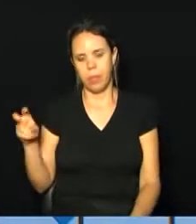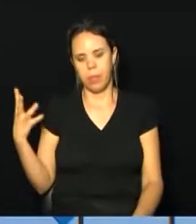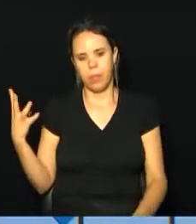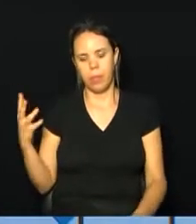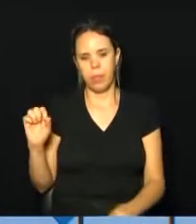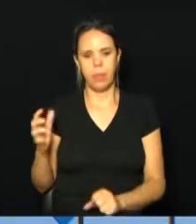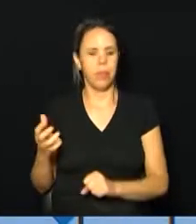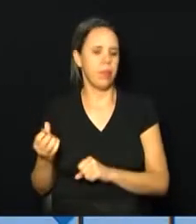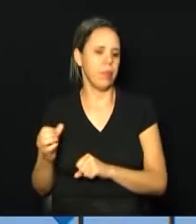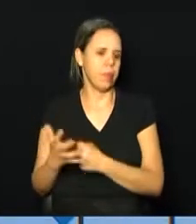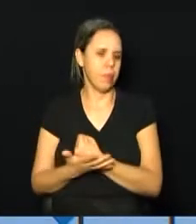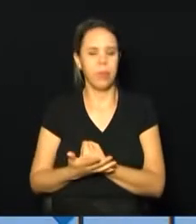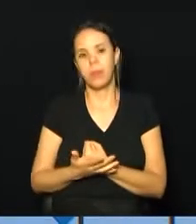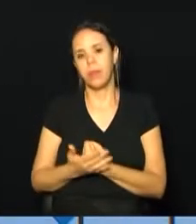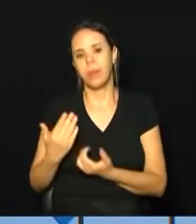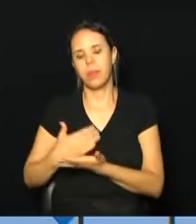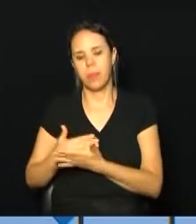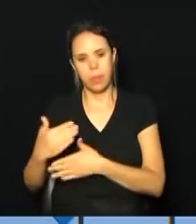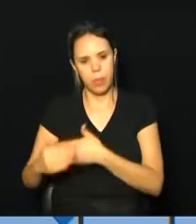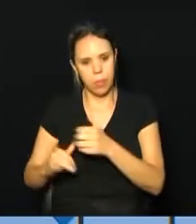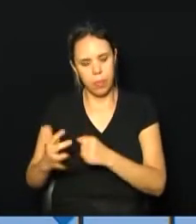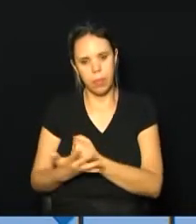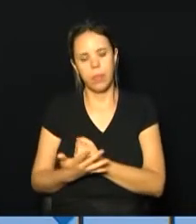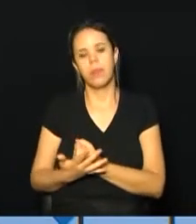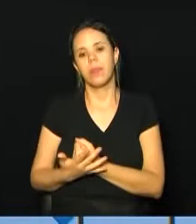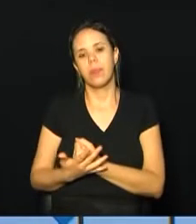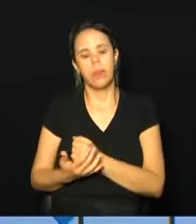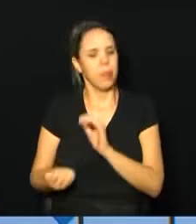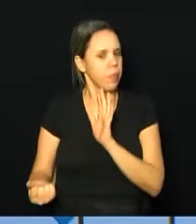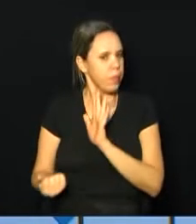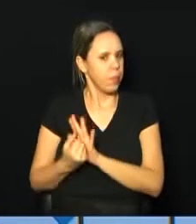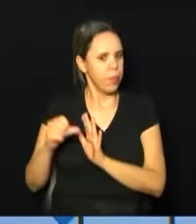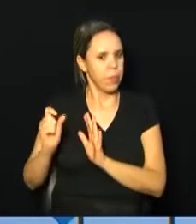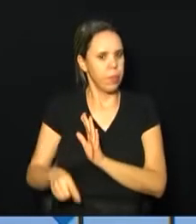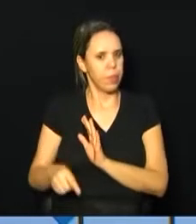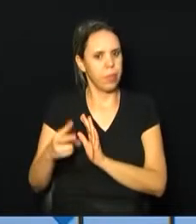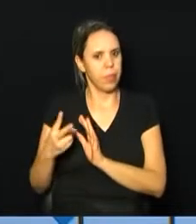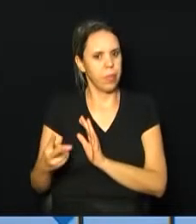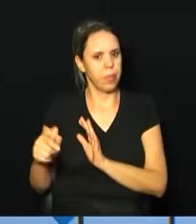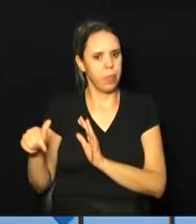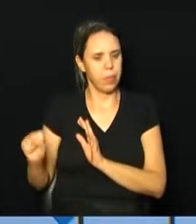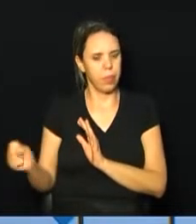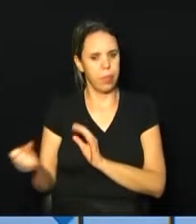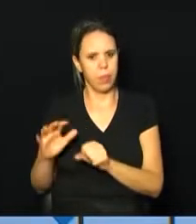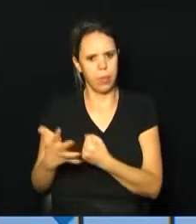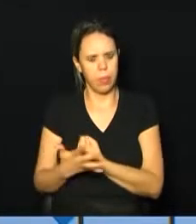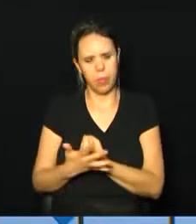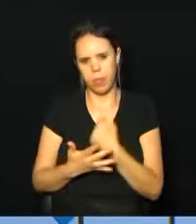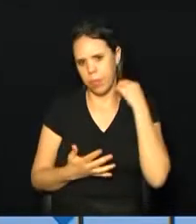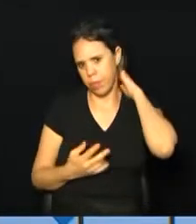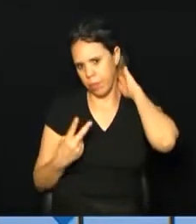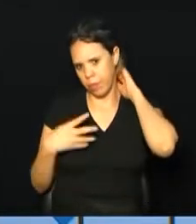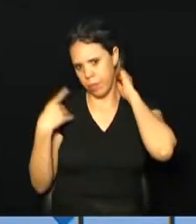22.177.059 casos confirmados desde o início da pandemia, com registro de 9.278 novos casos nas